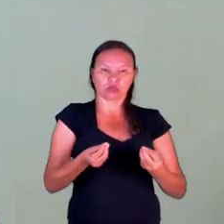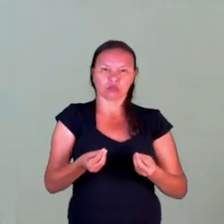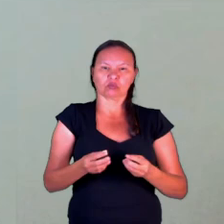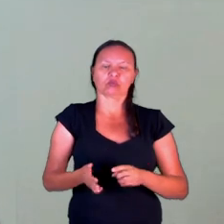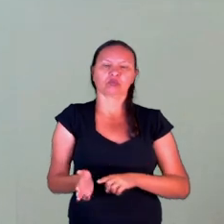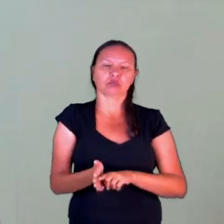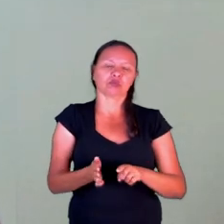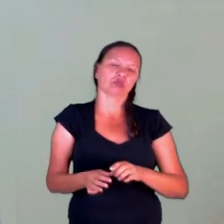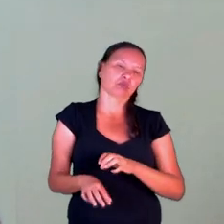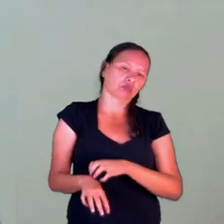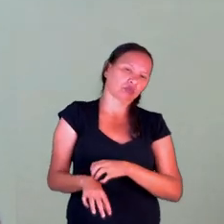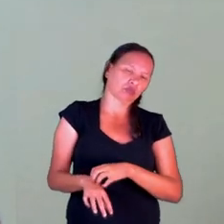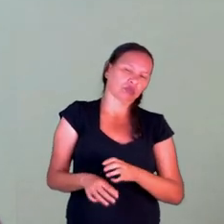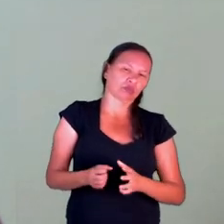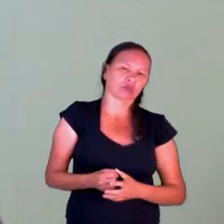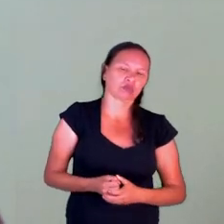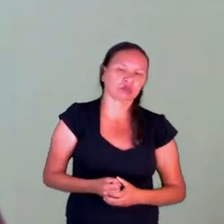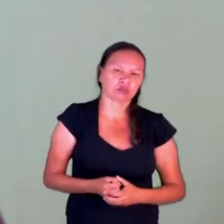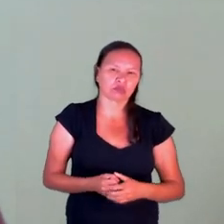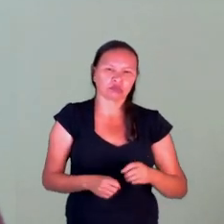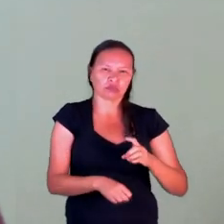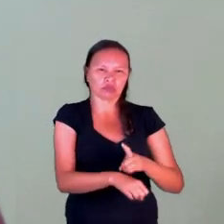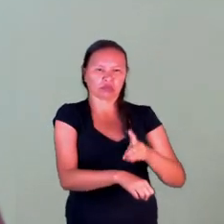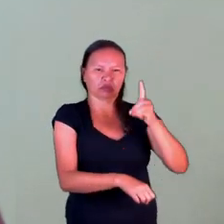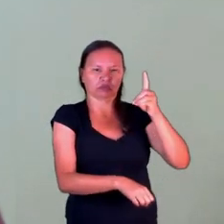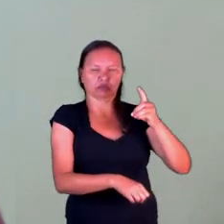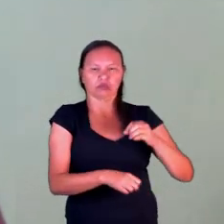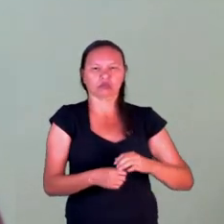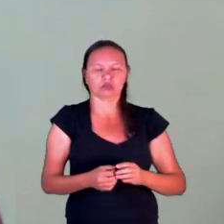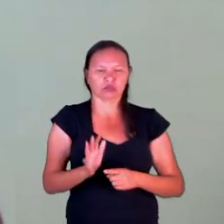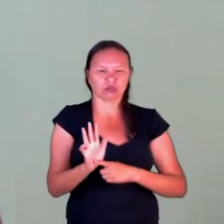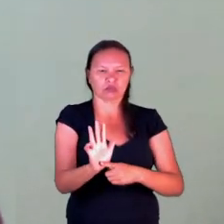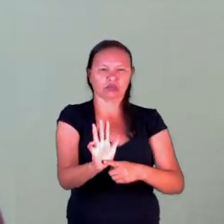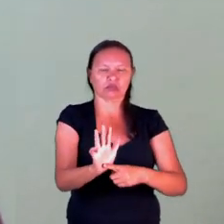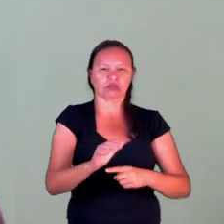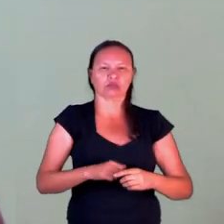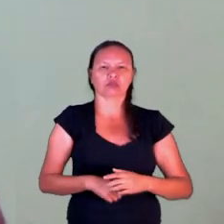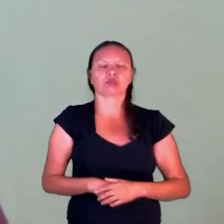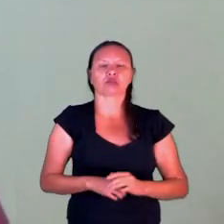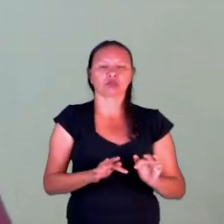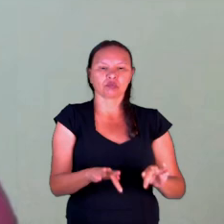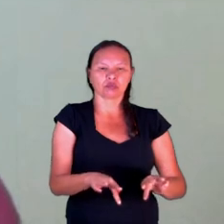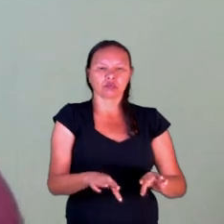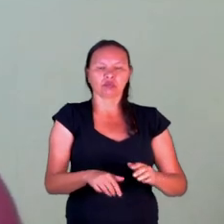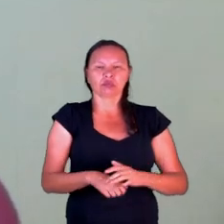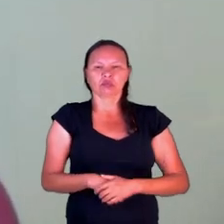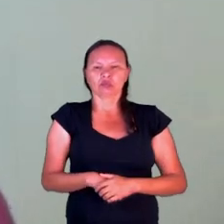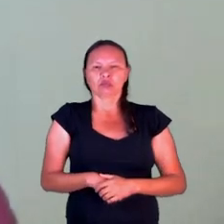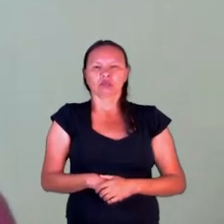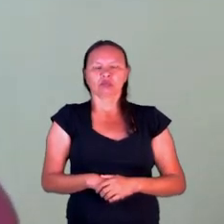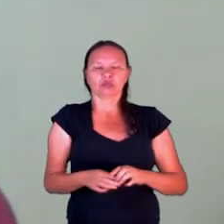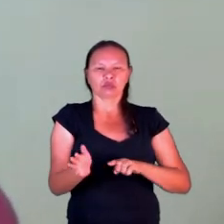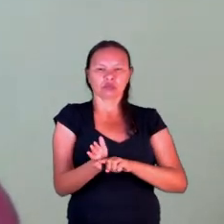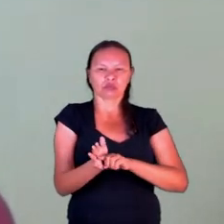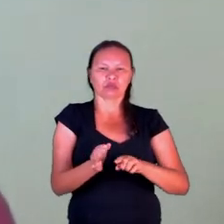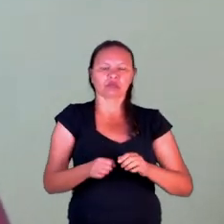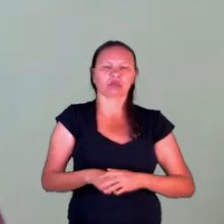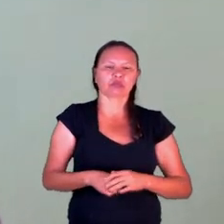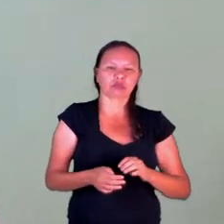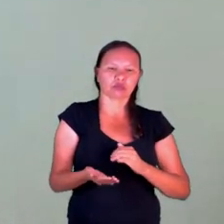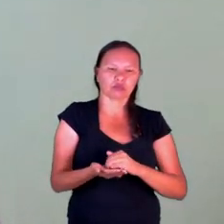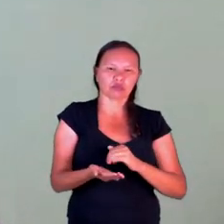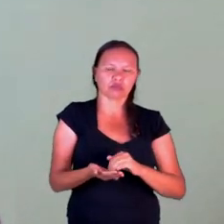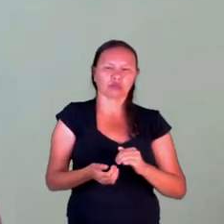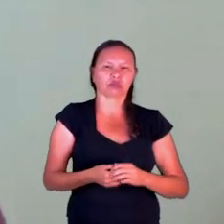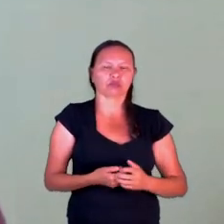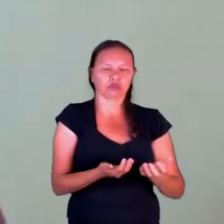ao projeto que Dr Olímpio eh apresentou e ao final fazer eh um questionamento até mesmo um pedido